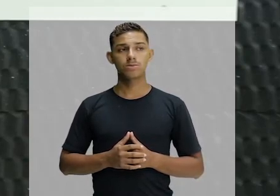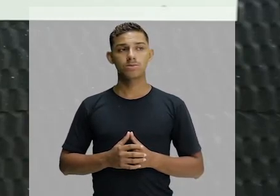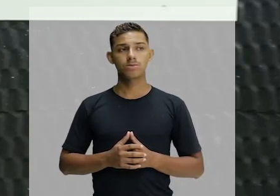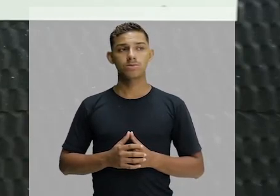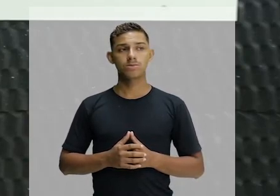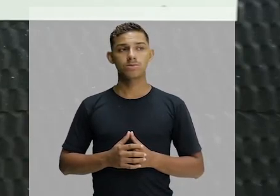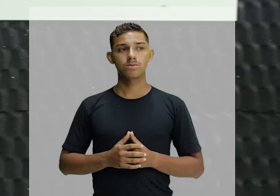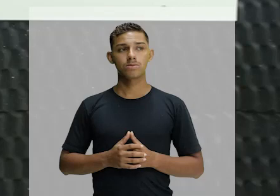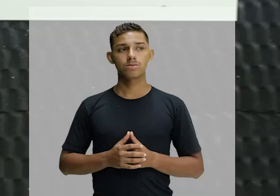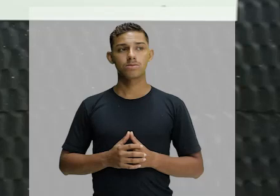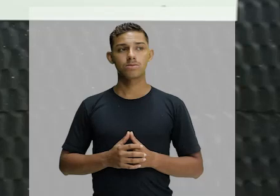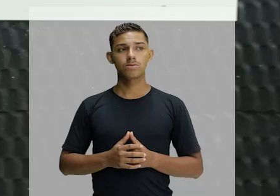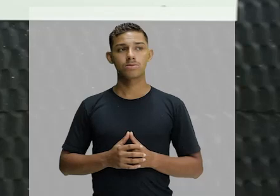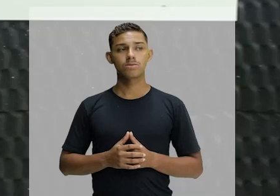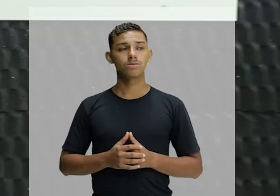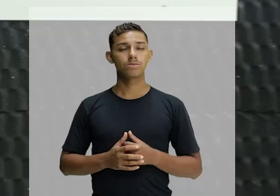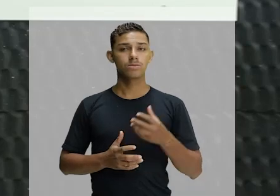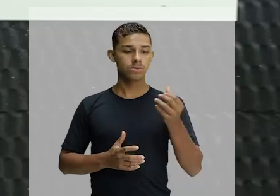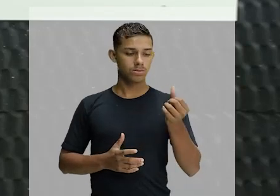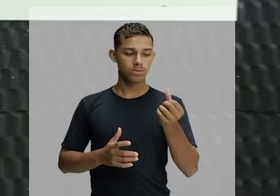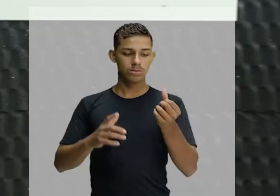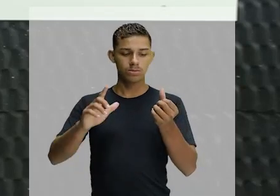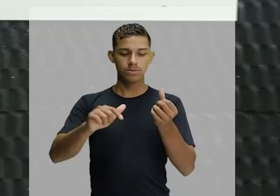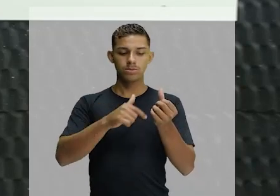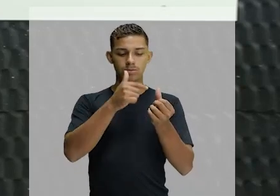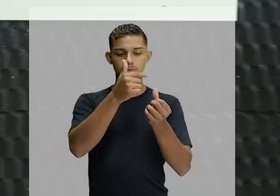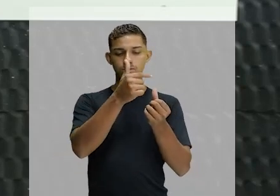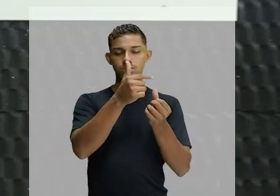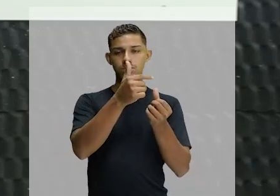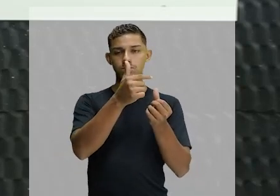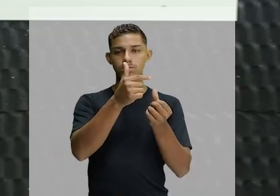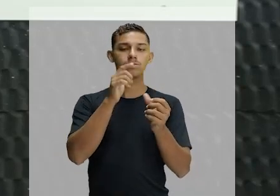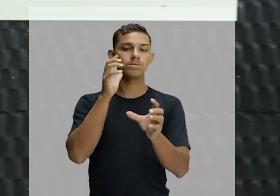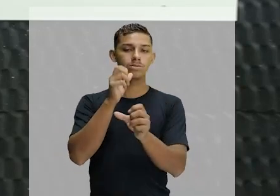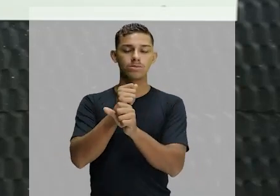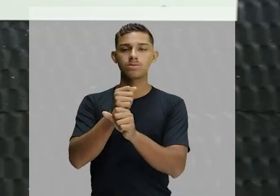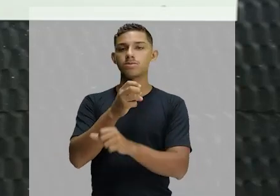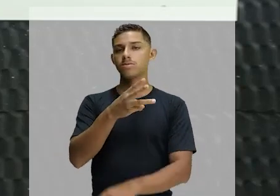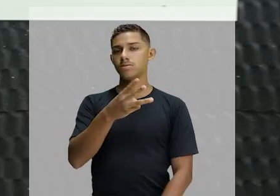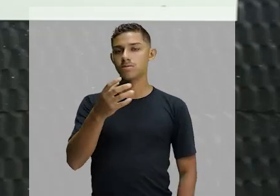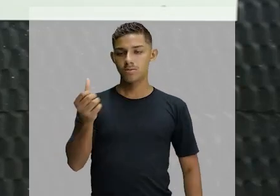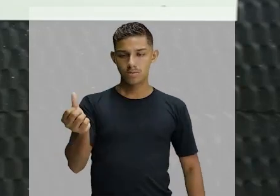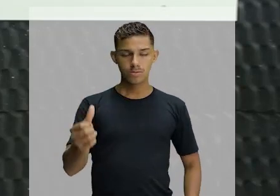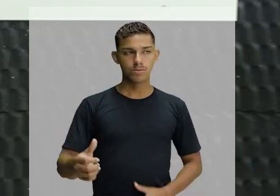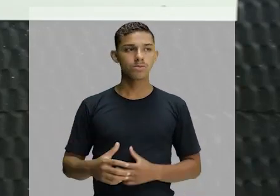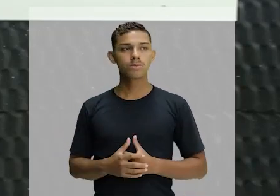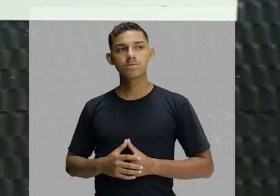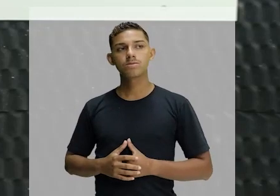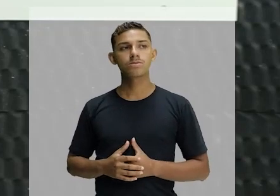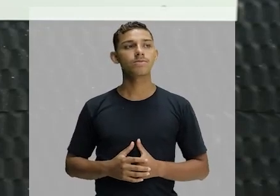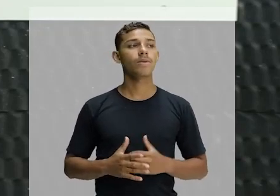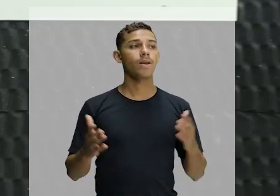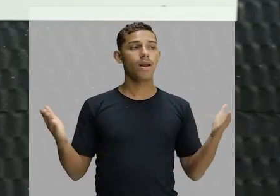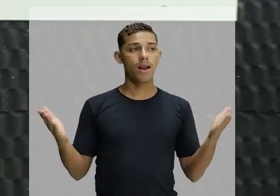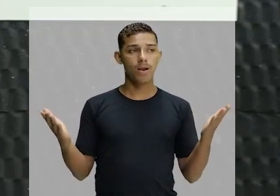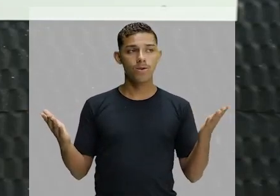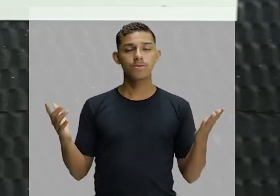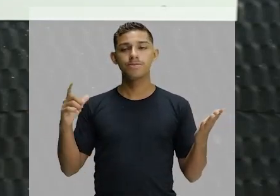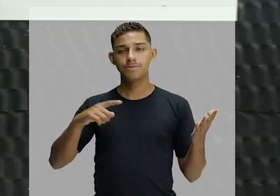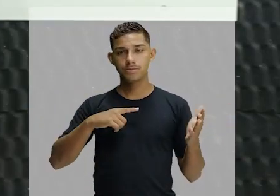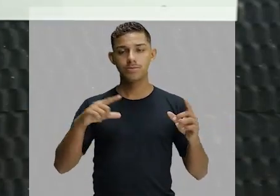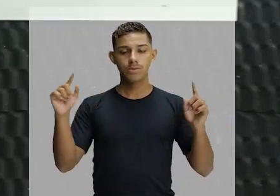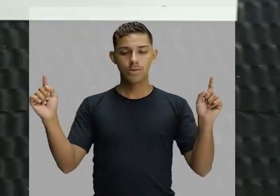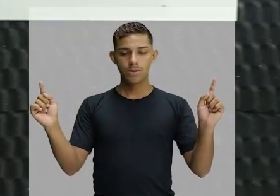a 36. Certo? Então, nós temos aqui a minha equação reduzida.